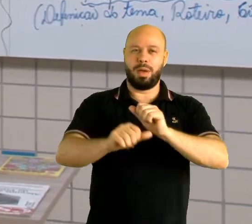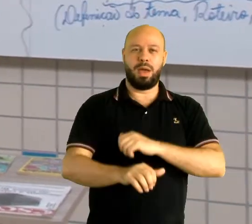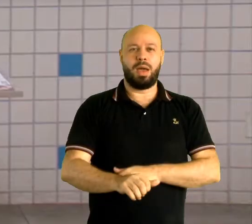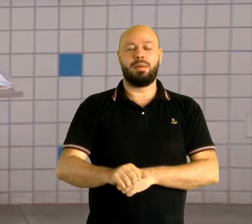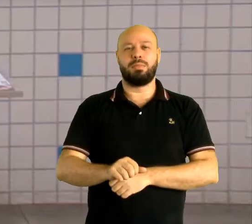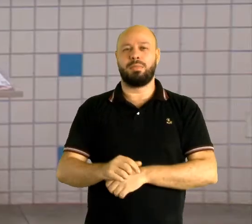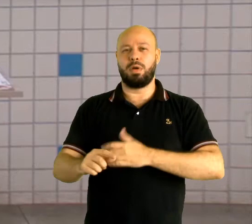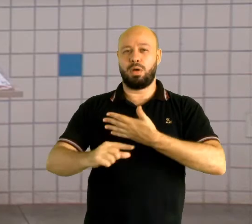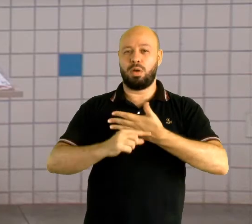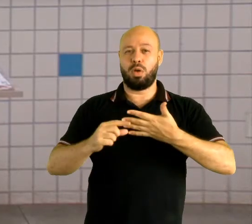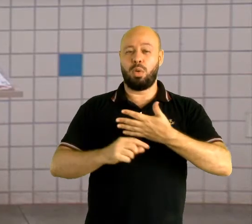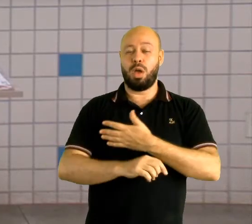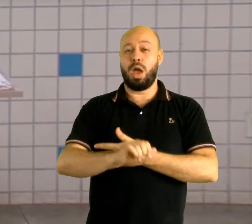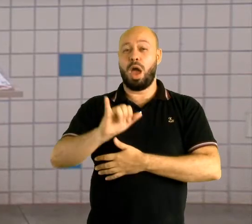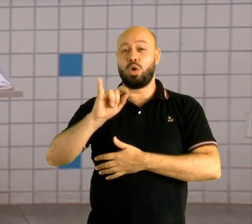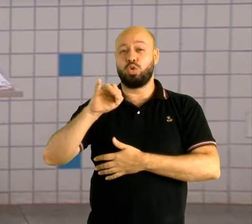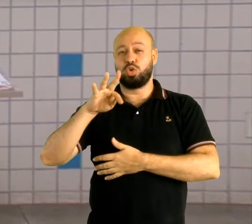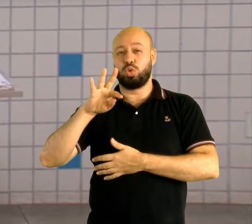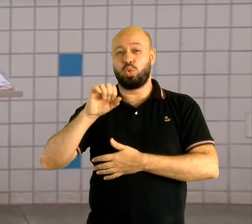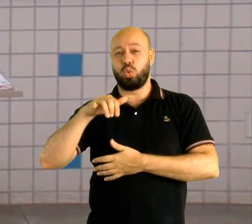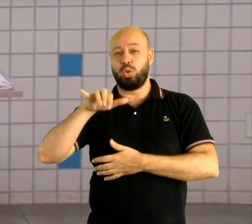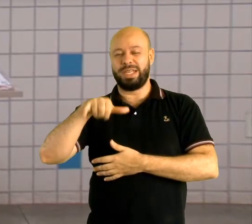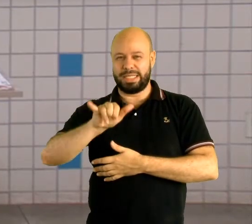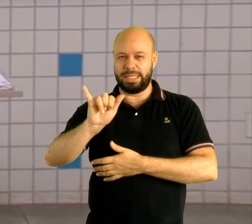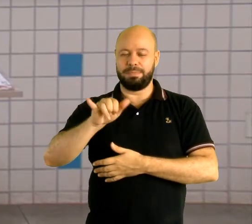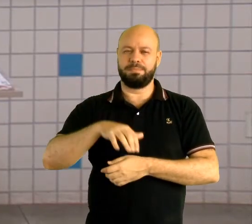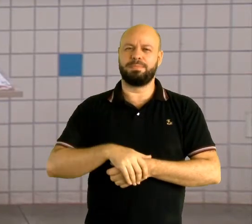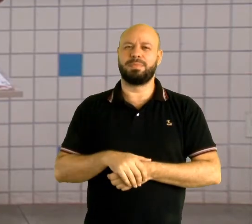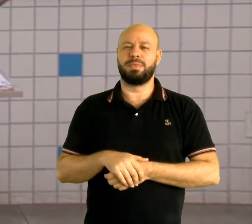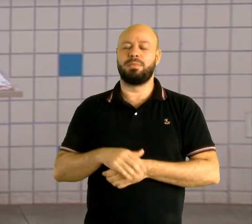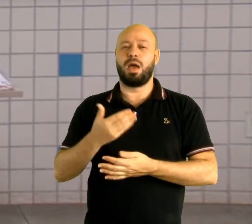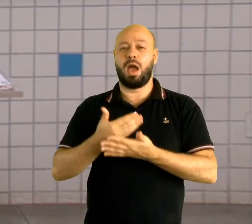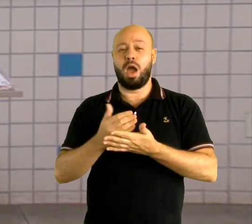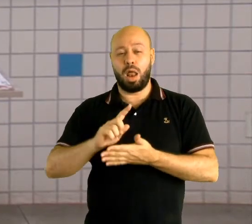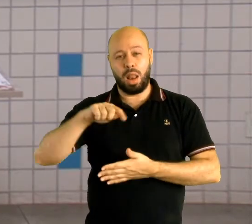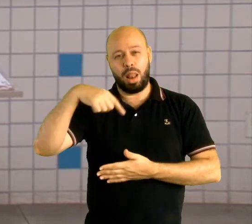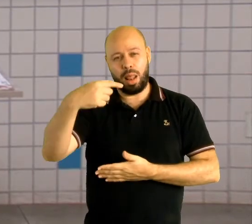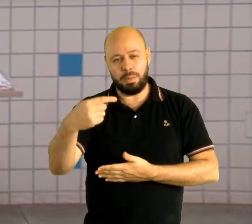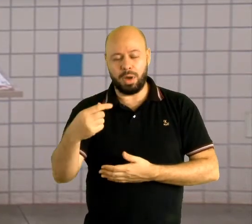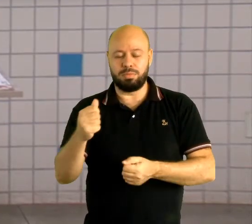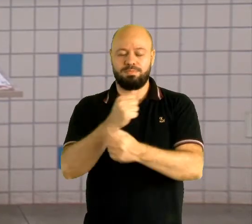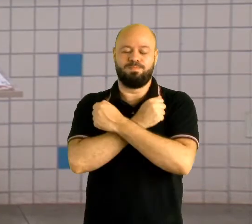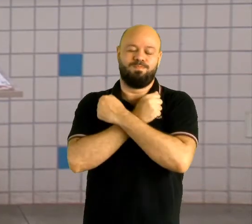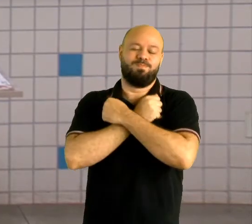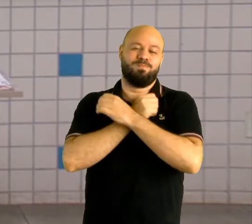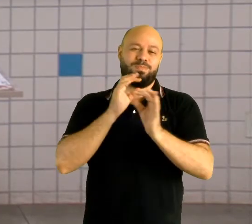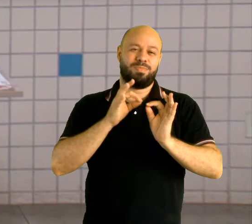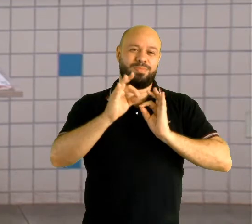Então, até a próxima teleaula, alunos, e um abraço virtual da professora Kelly.